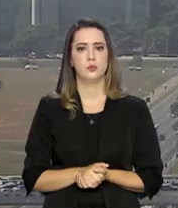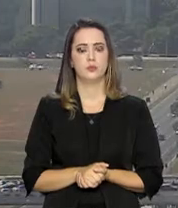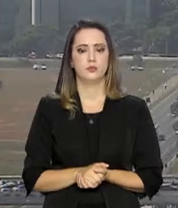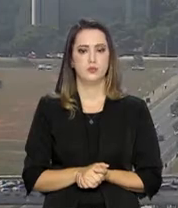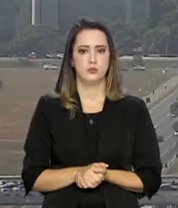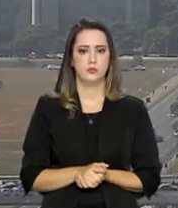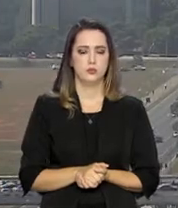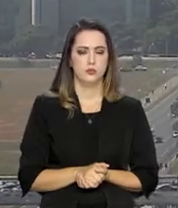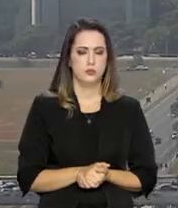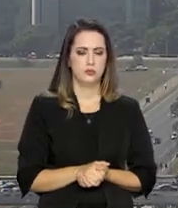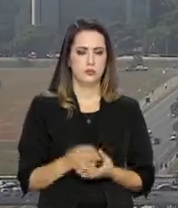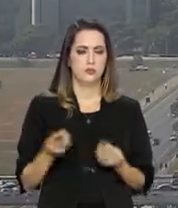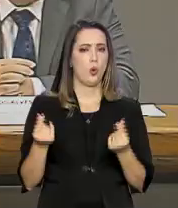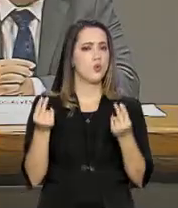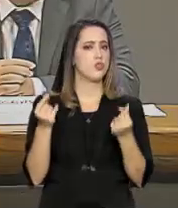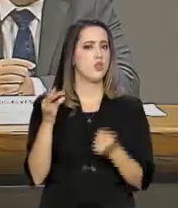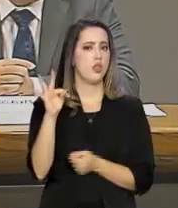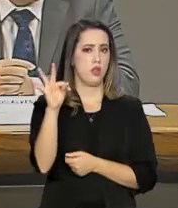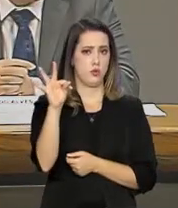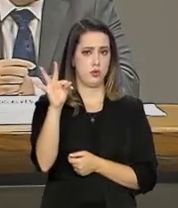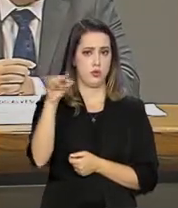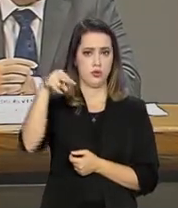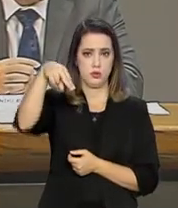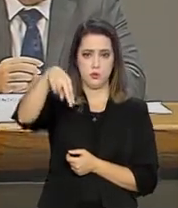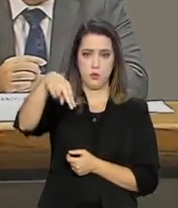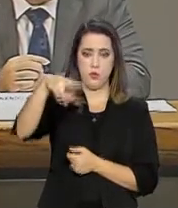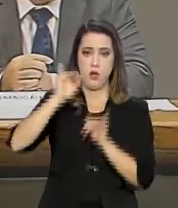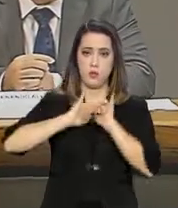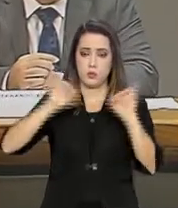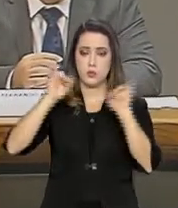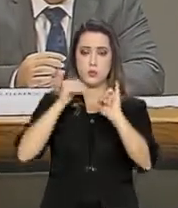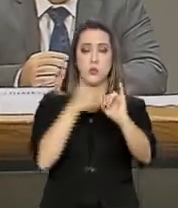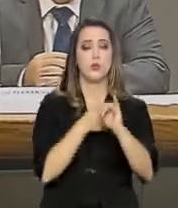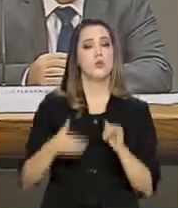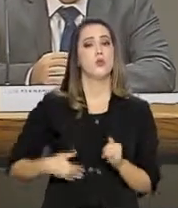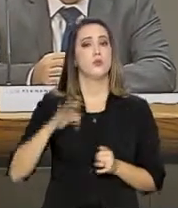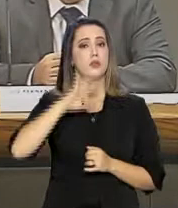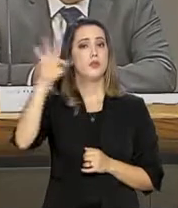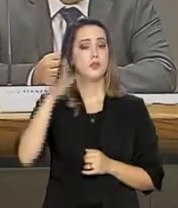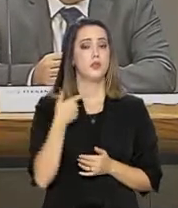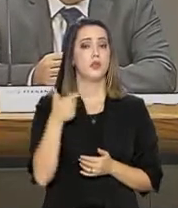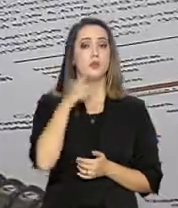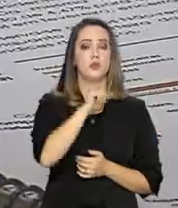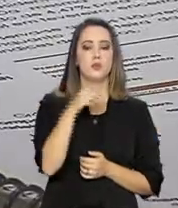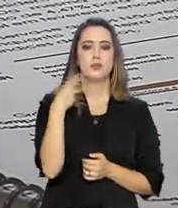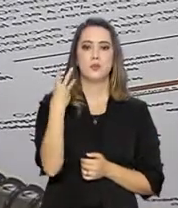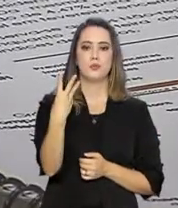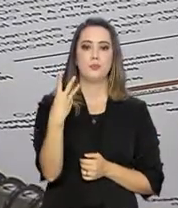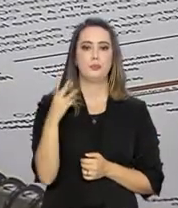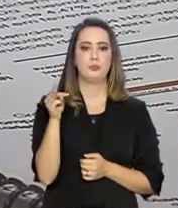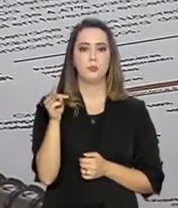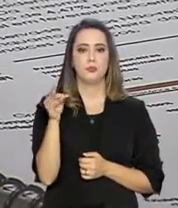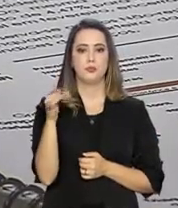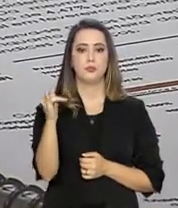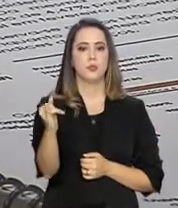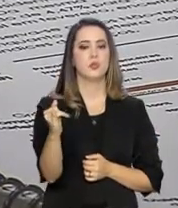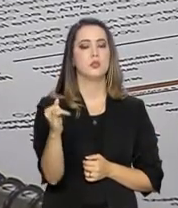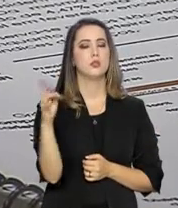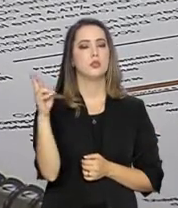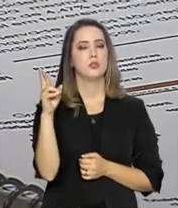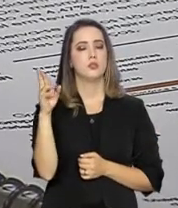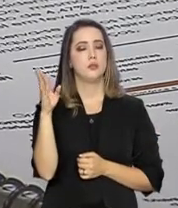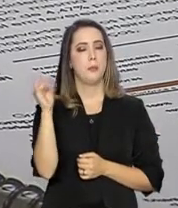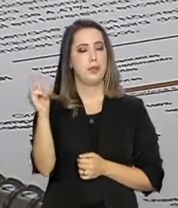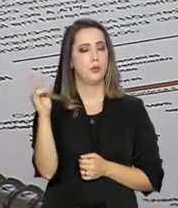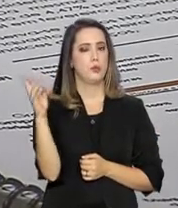o tesouro nacional anunciou que a dívida pública do governo federal chegou a 3 trilhões 582